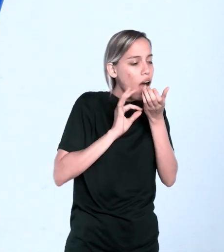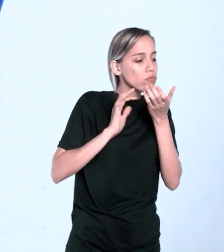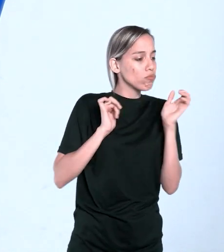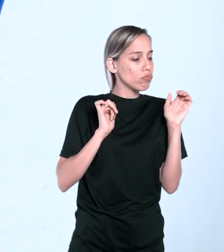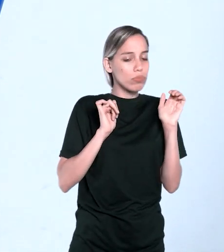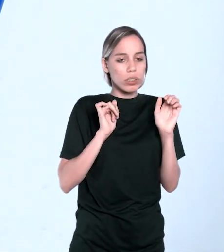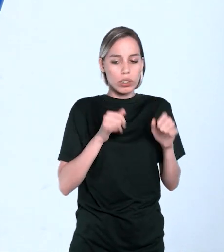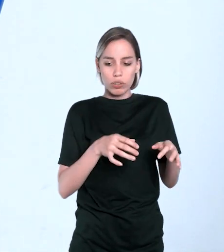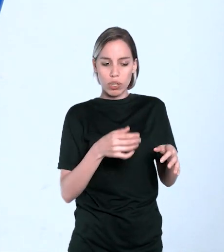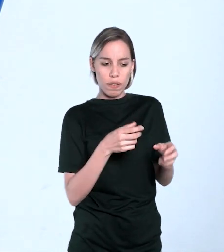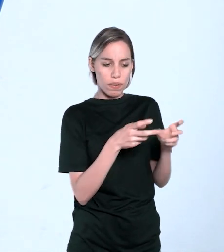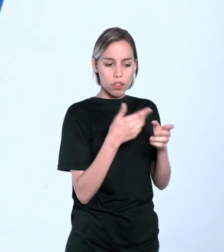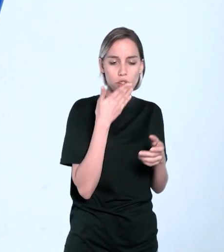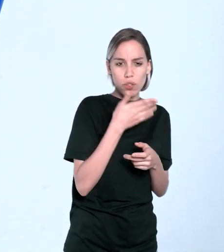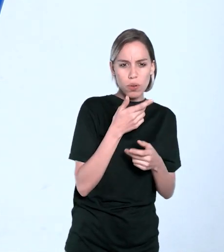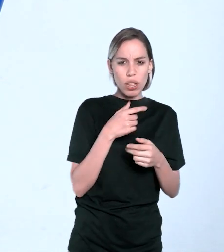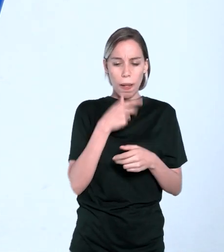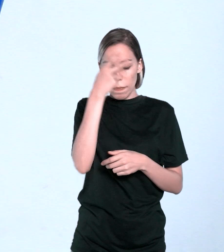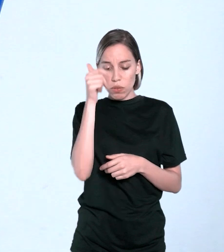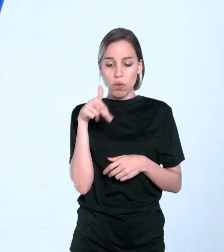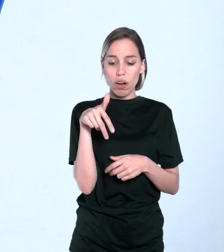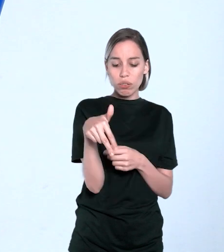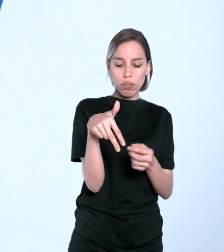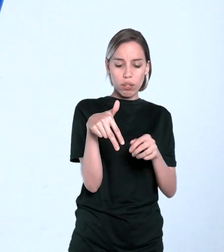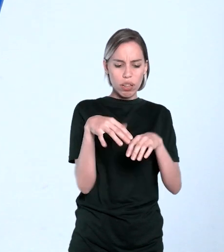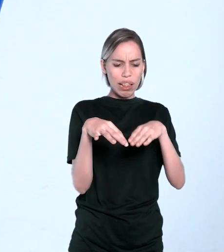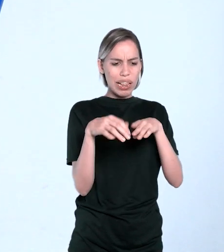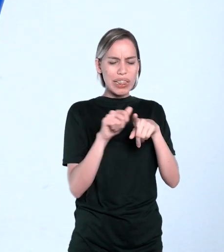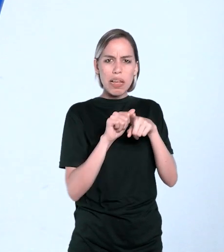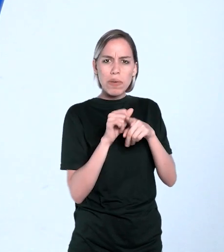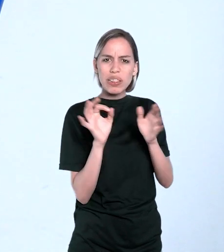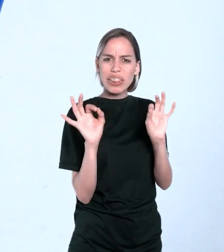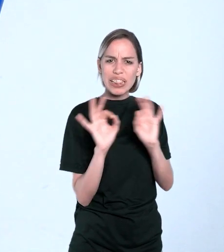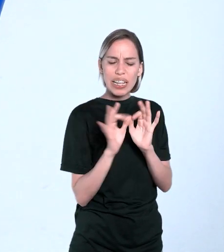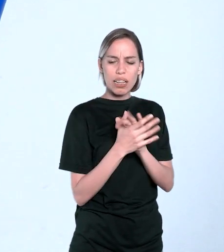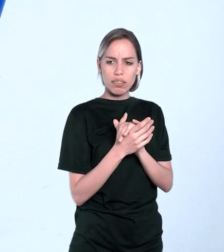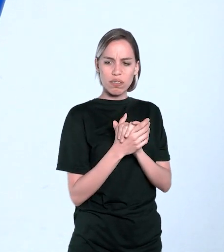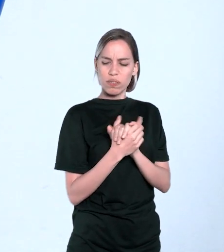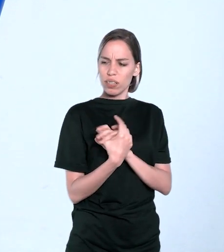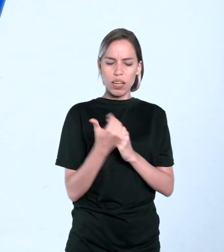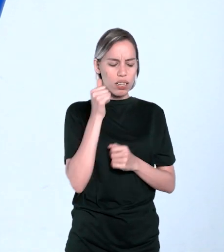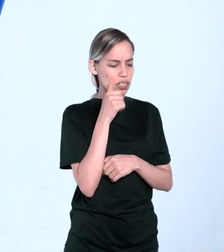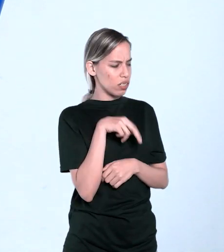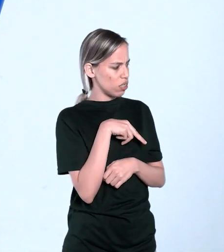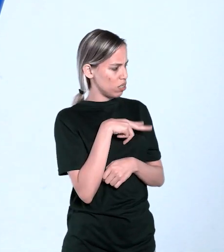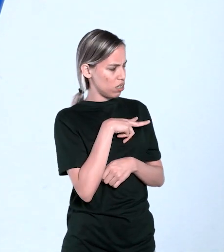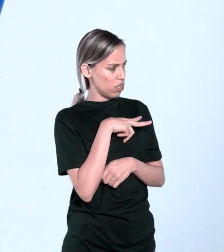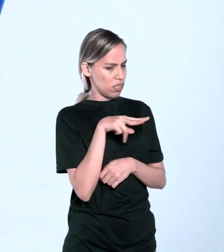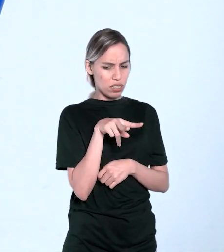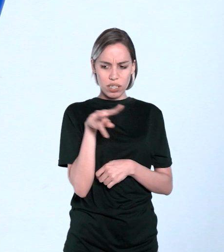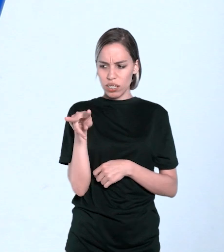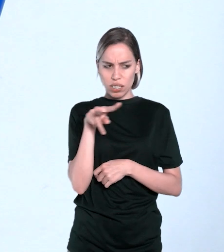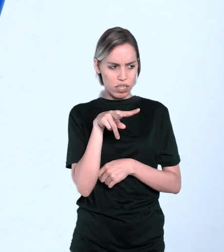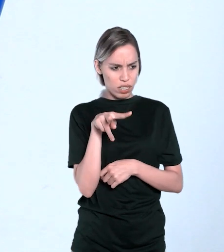doces. Descalços, todos eles descalços. Mas como é possível? Vocês já inventaram o sapato? Na rua